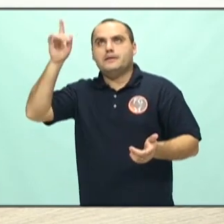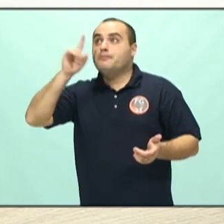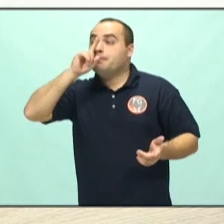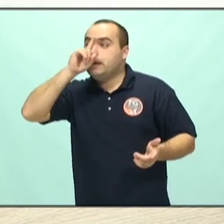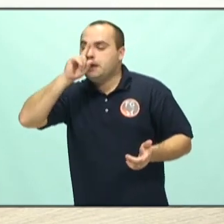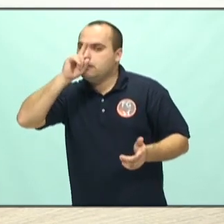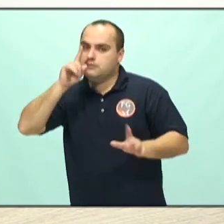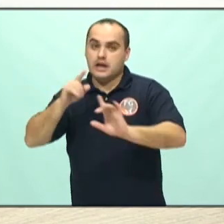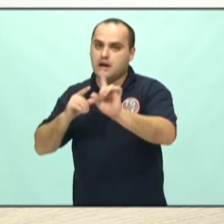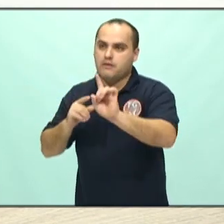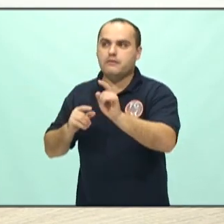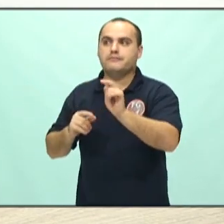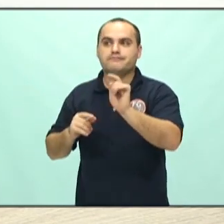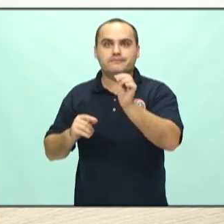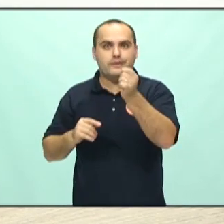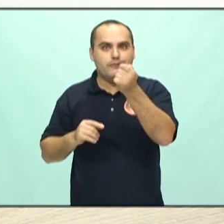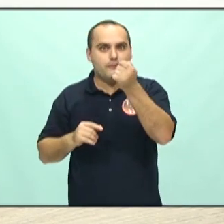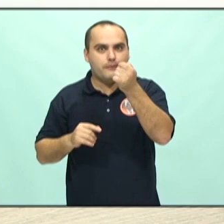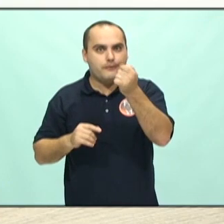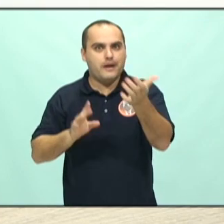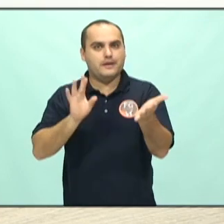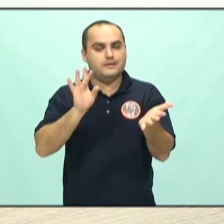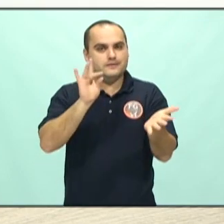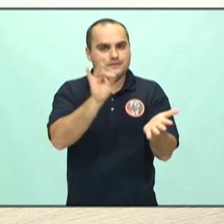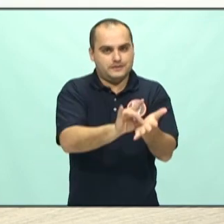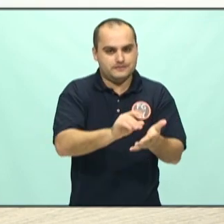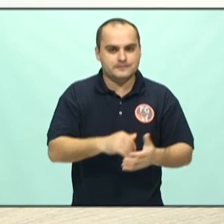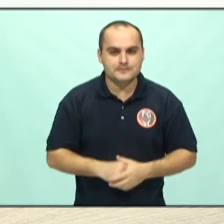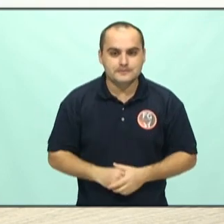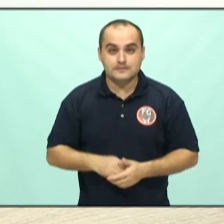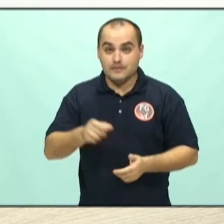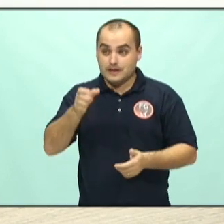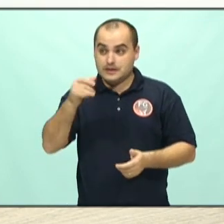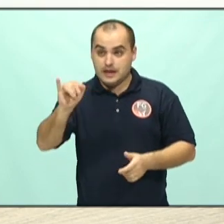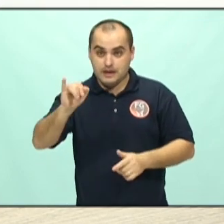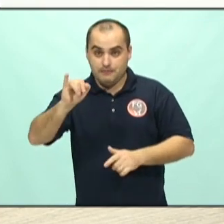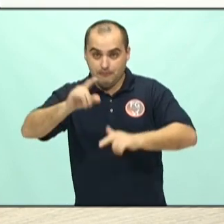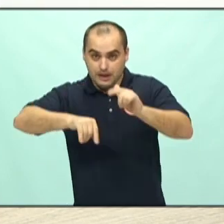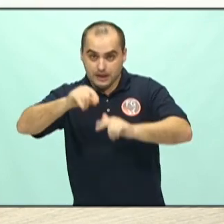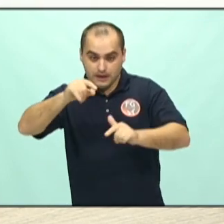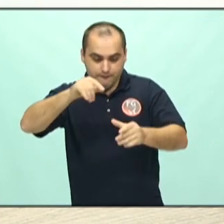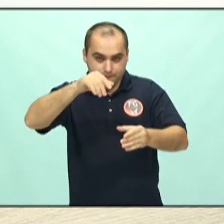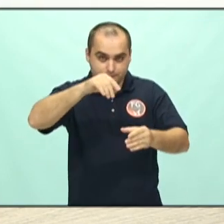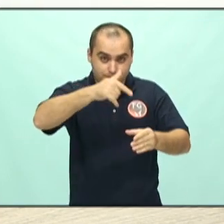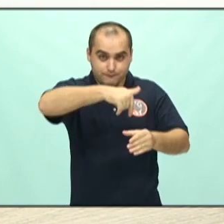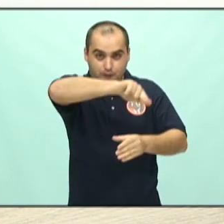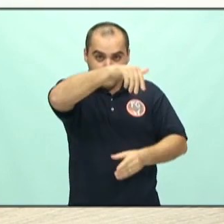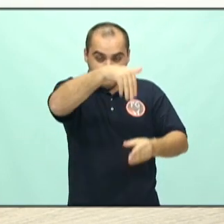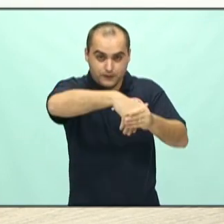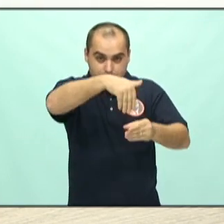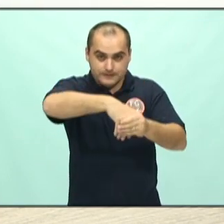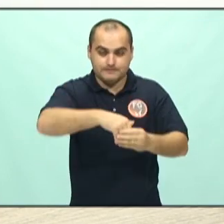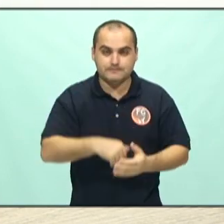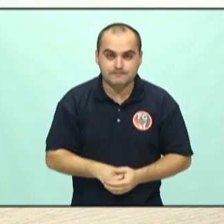essa matéria efetivamente entrar na pauta de votação na Câmara ou no Senado,